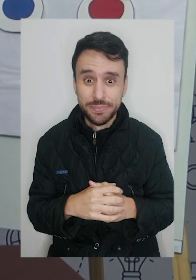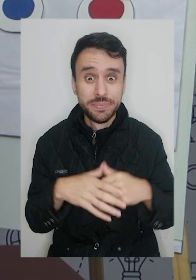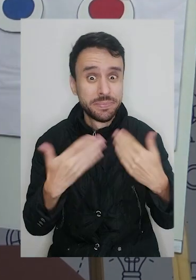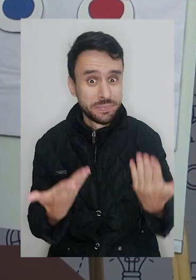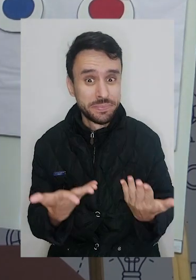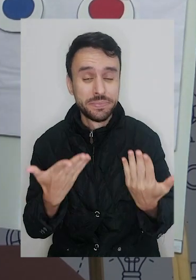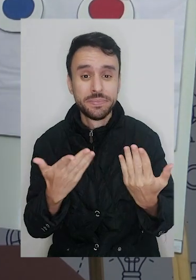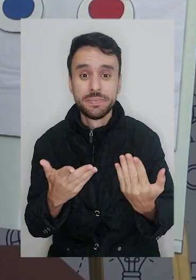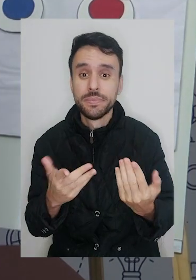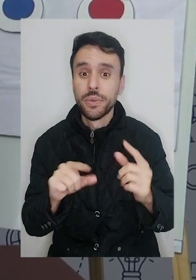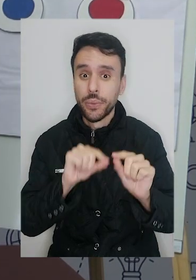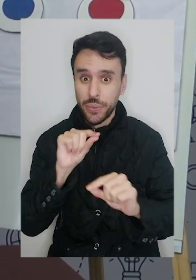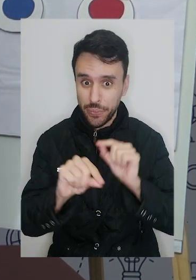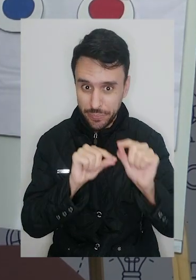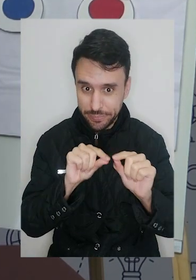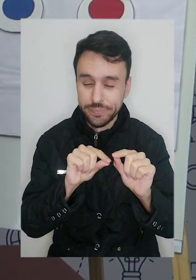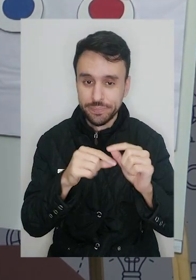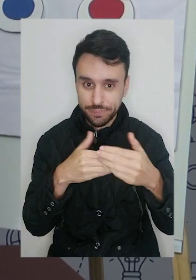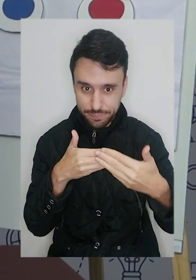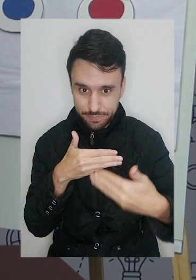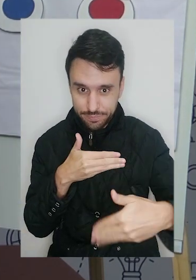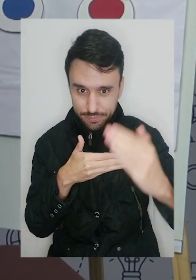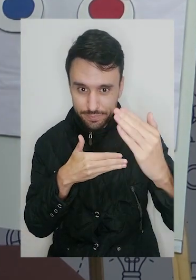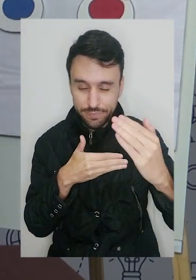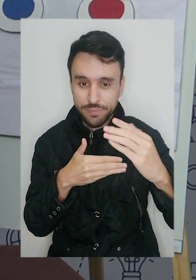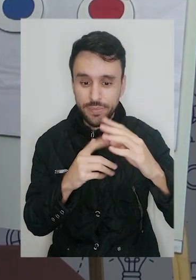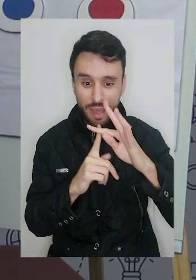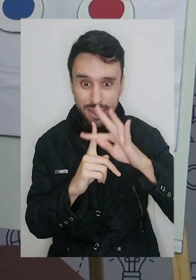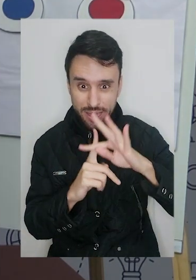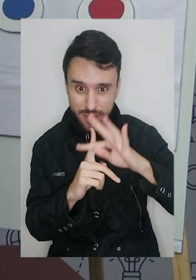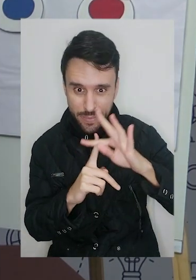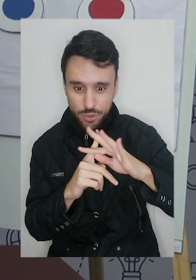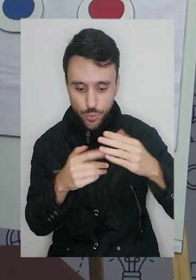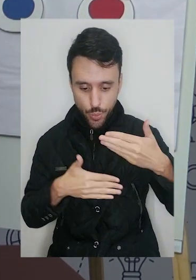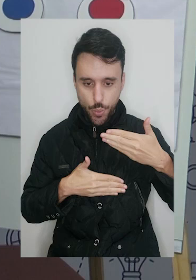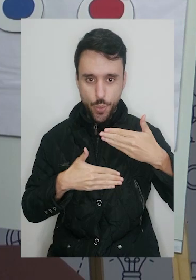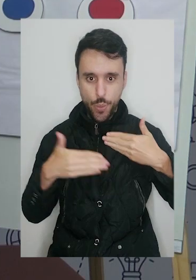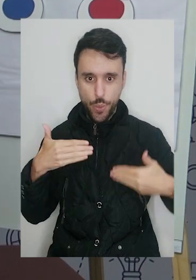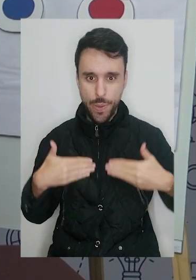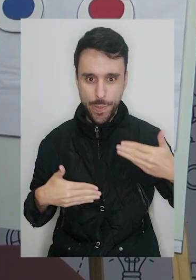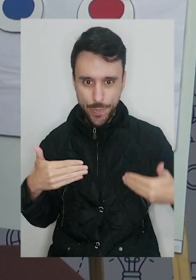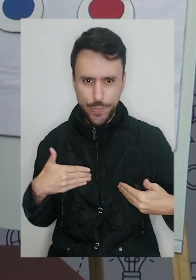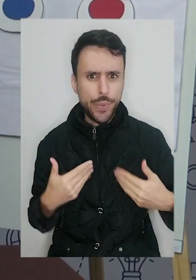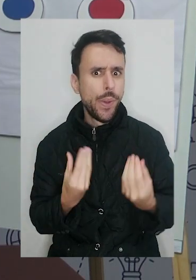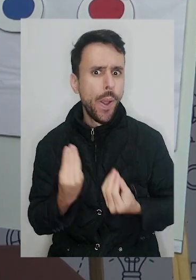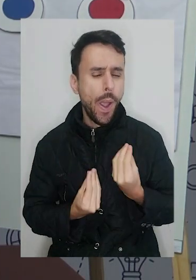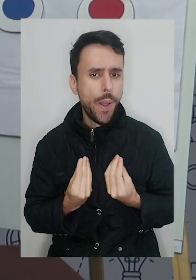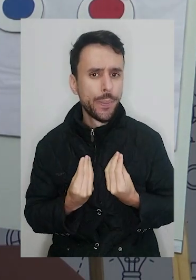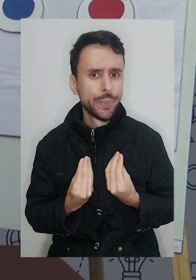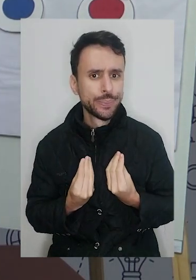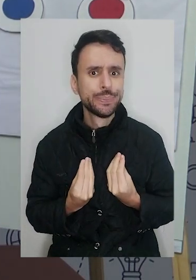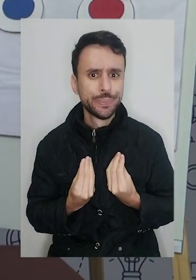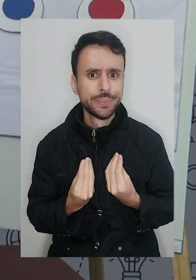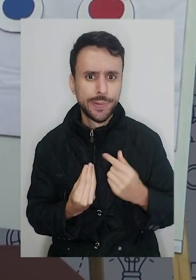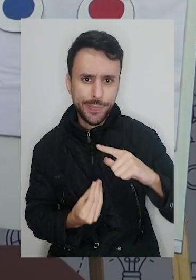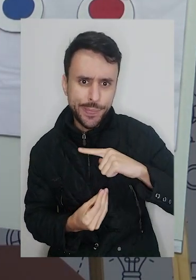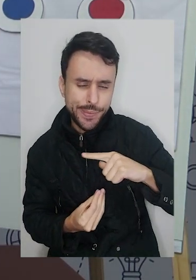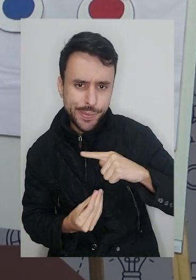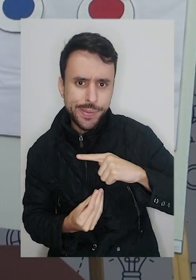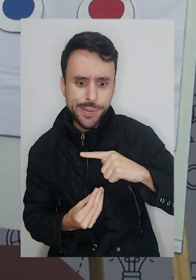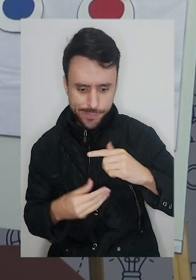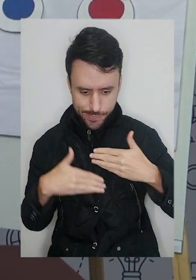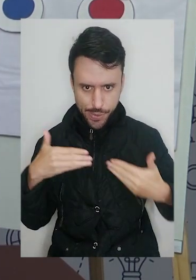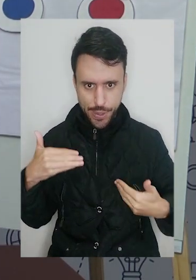E para ver a temperatura do nosso corpo. Porque o nosso corpo, ele também tem a